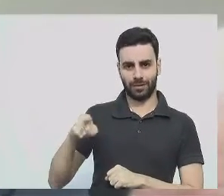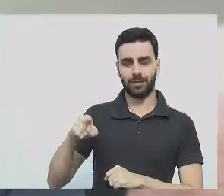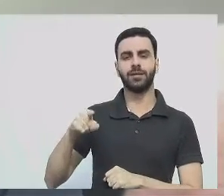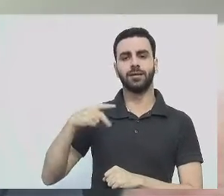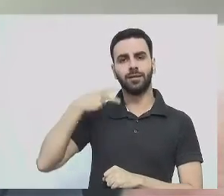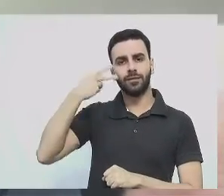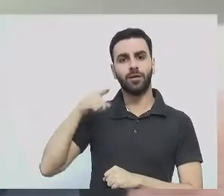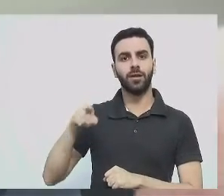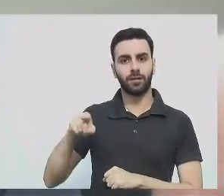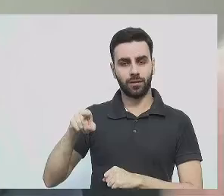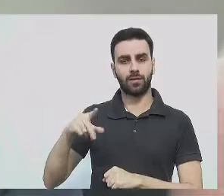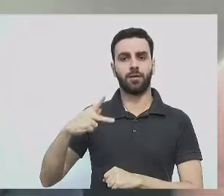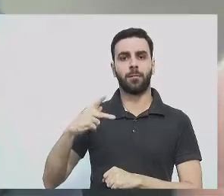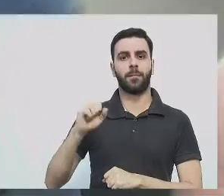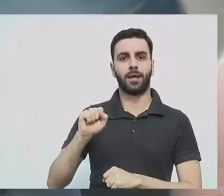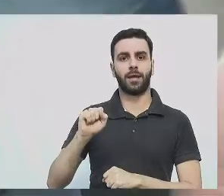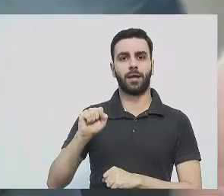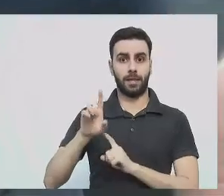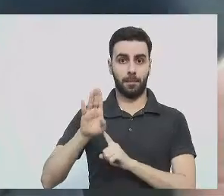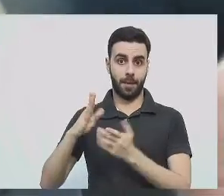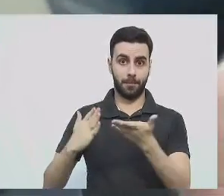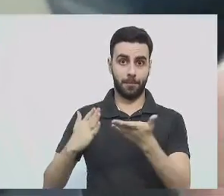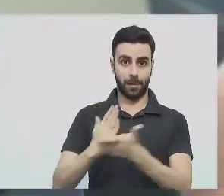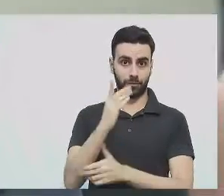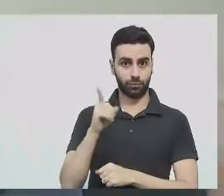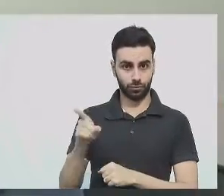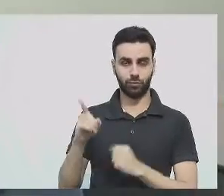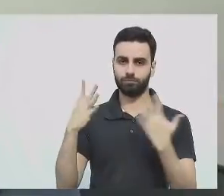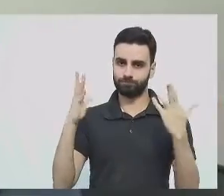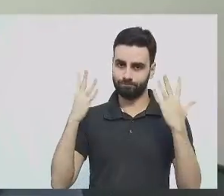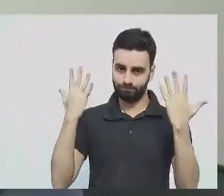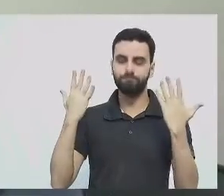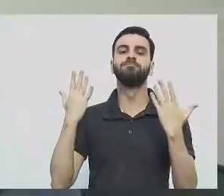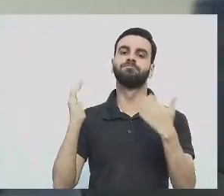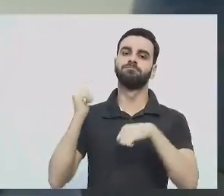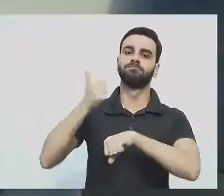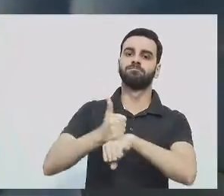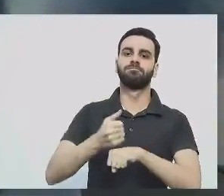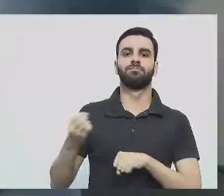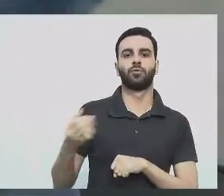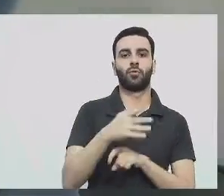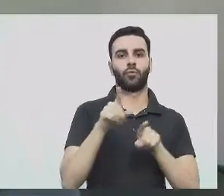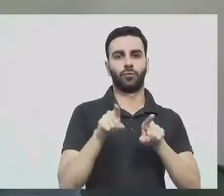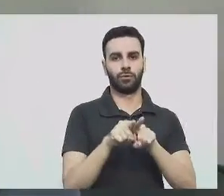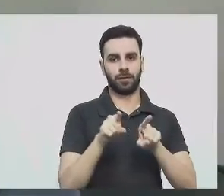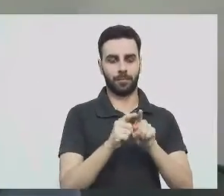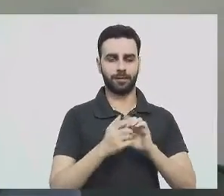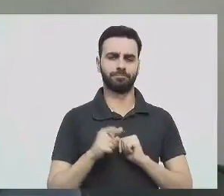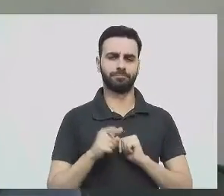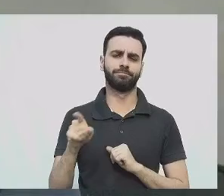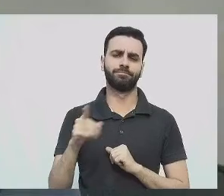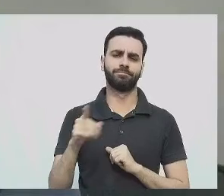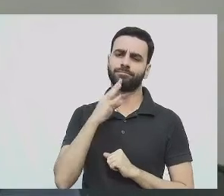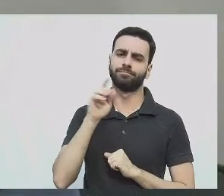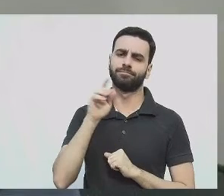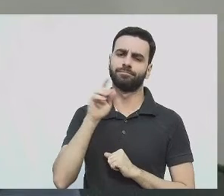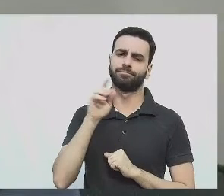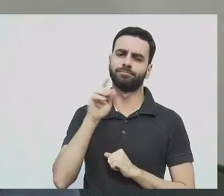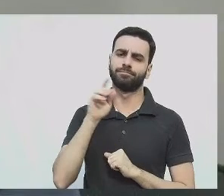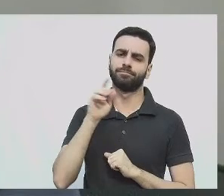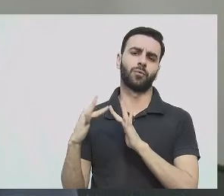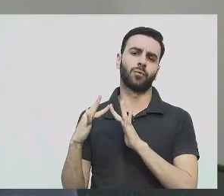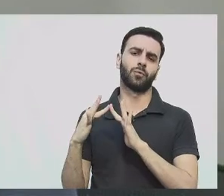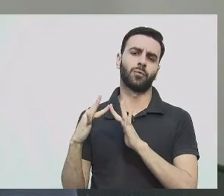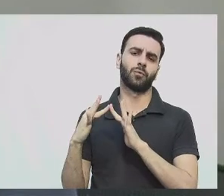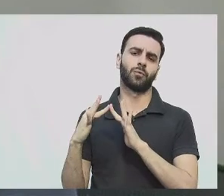do PSDB eleito. Marcão, sucesso na sua caminhada, amigo. E, Marcão, posso falar bem que tenho uma amizade com o